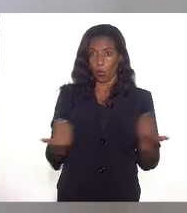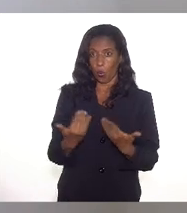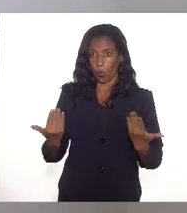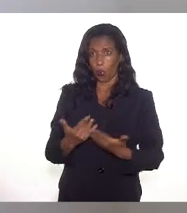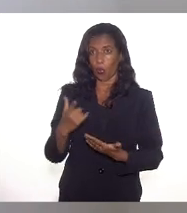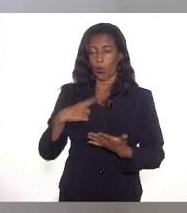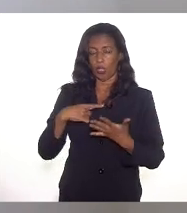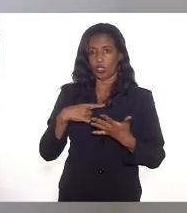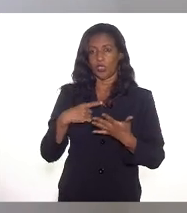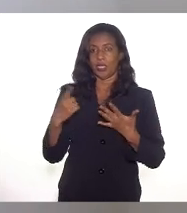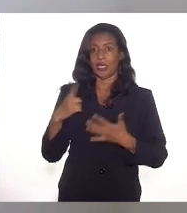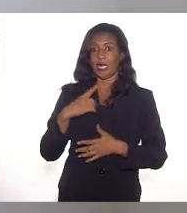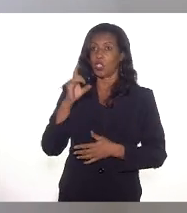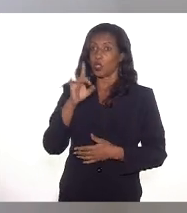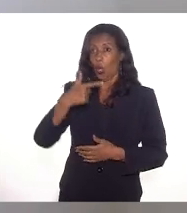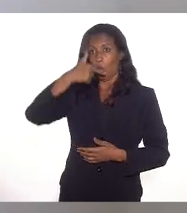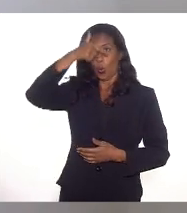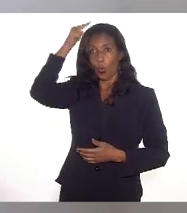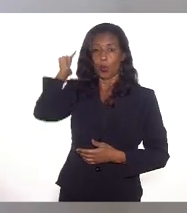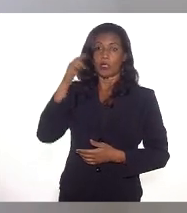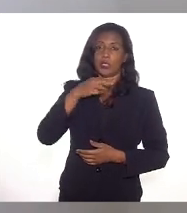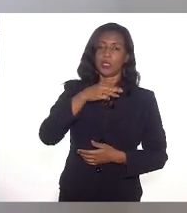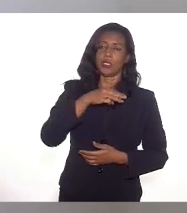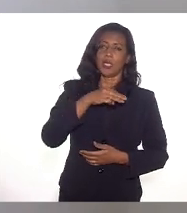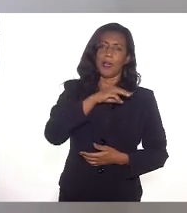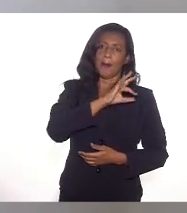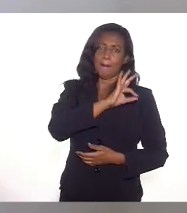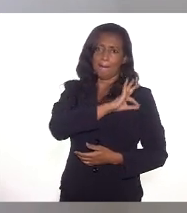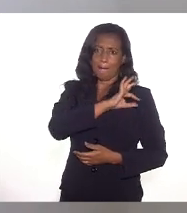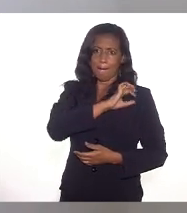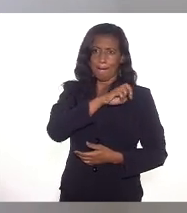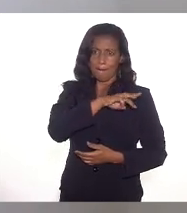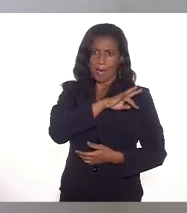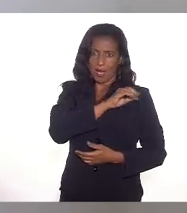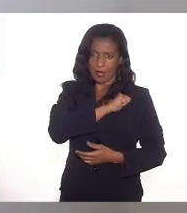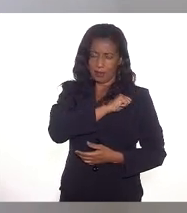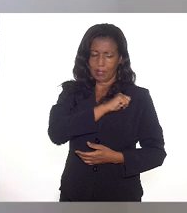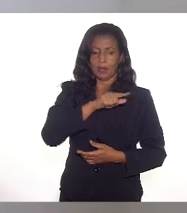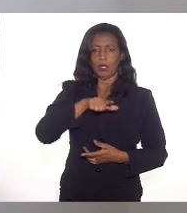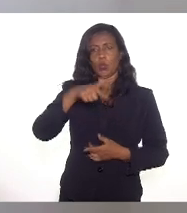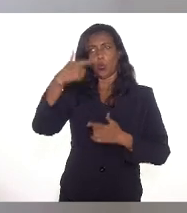enfermeira, Mônica, Valdec, Zeidan, Renata, Dani, Eliomar, Lucinho, Flávio Serafini, por enquanto.